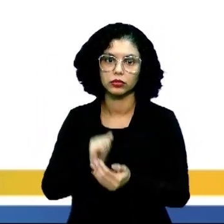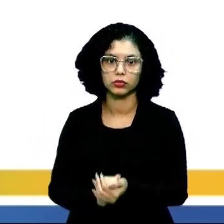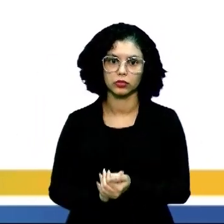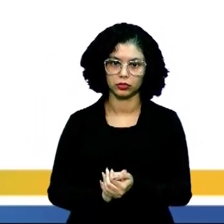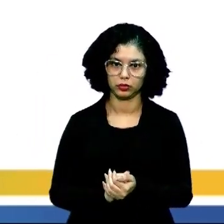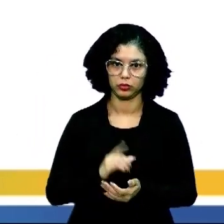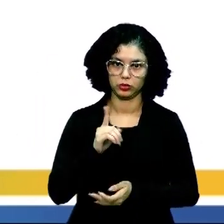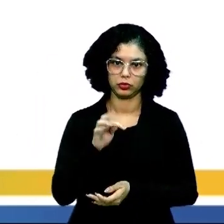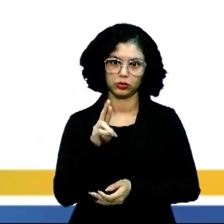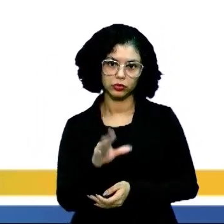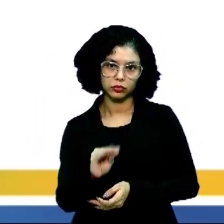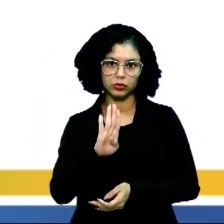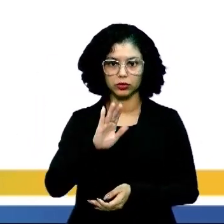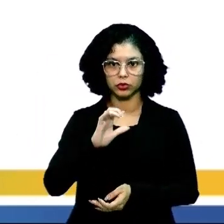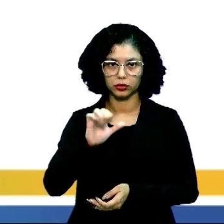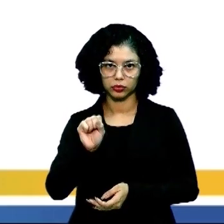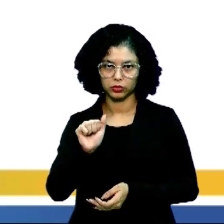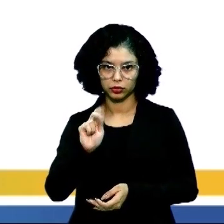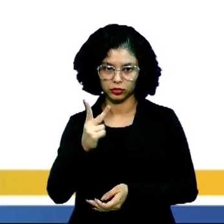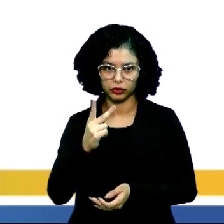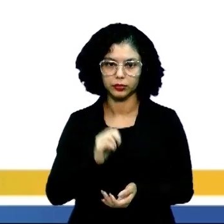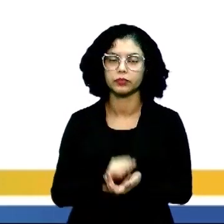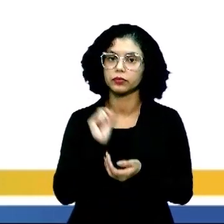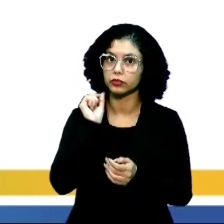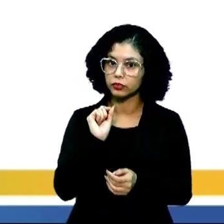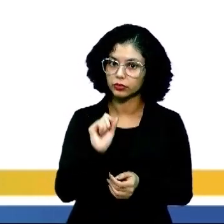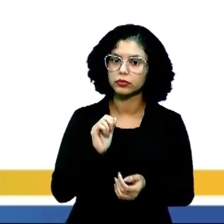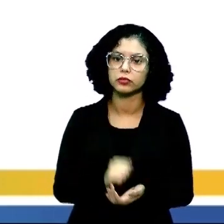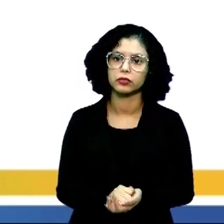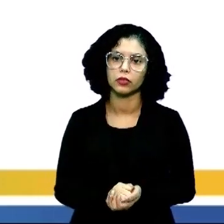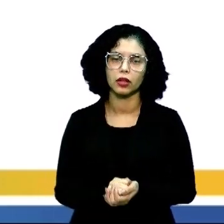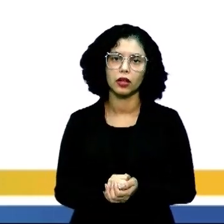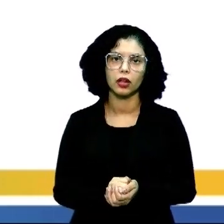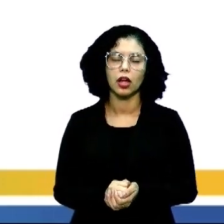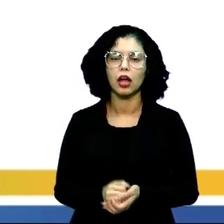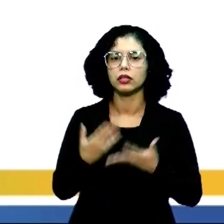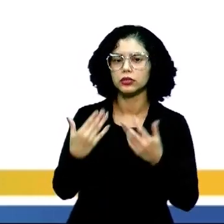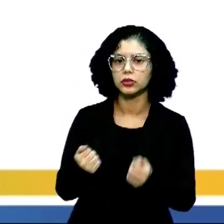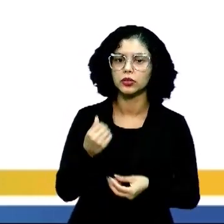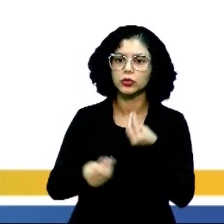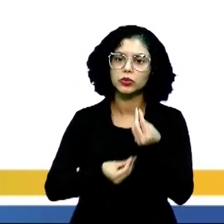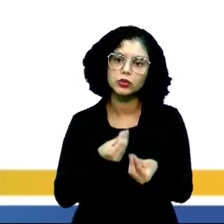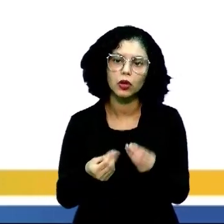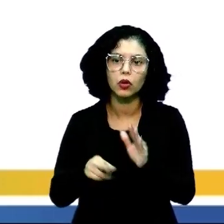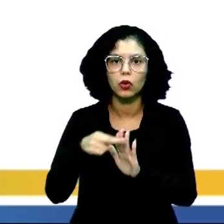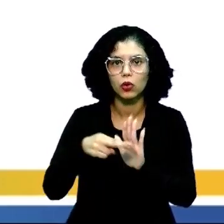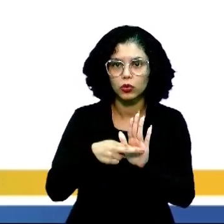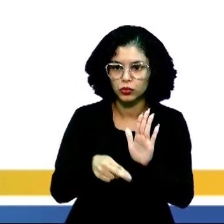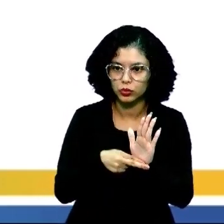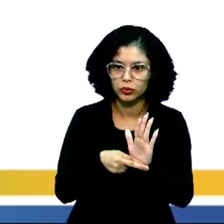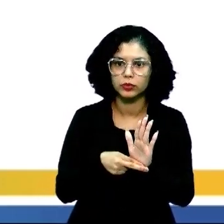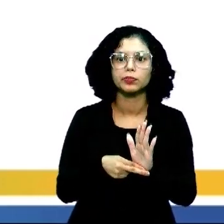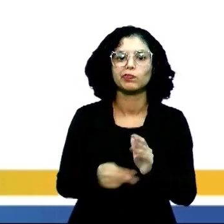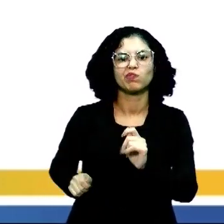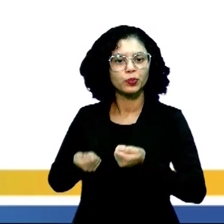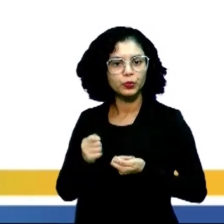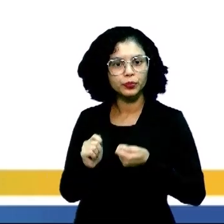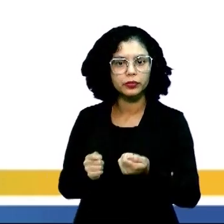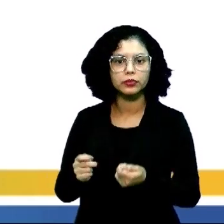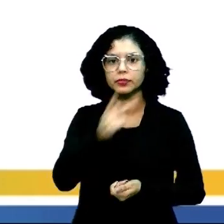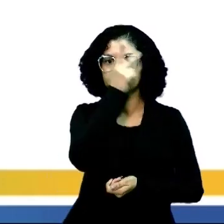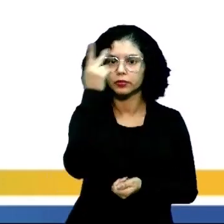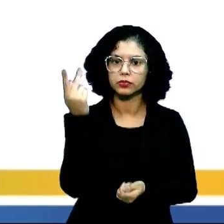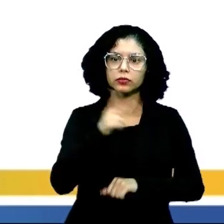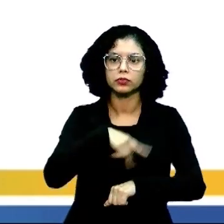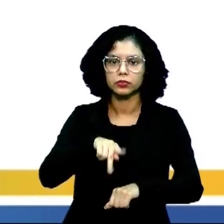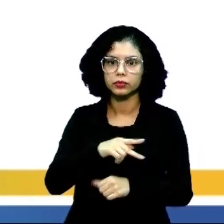doutrina Bush ou durante essa campanha? Foram adotadas medidas como, por exemplo, controle de pessoas no país